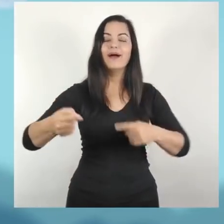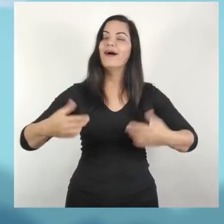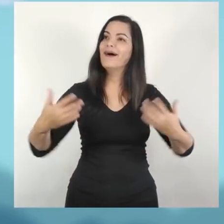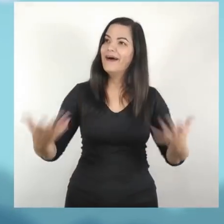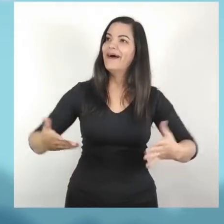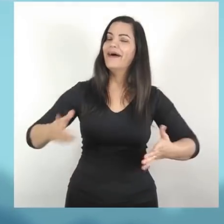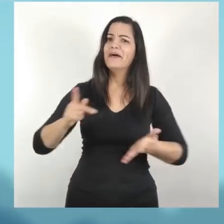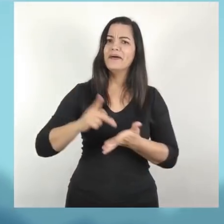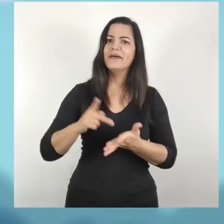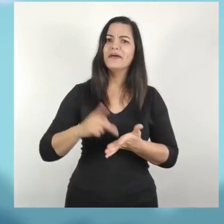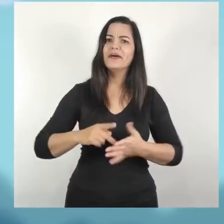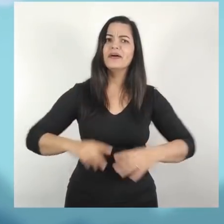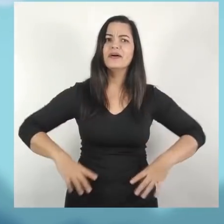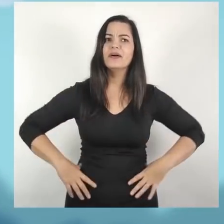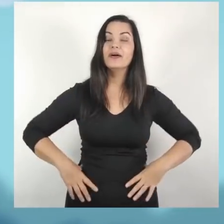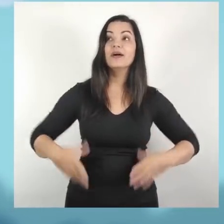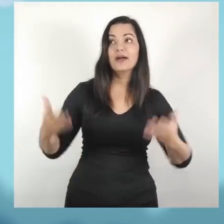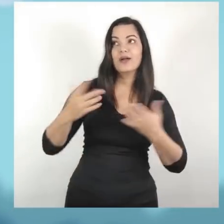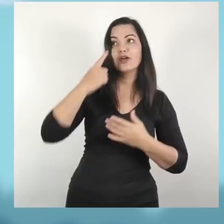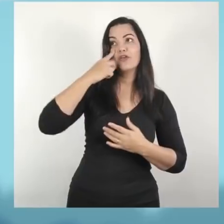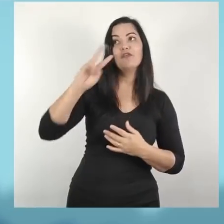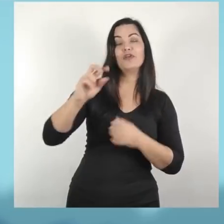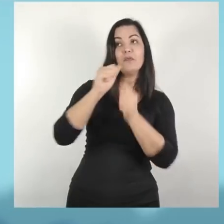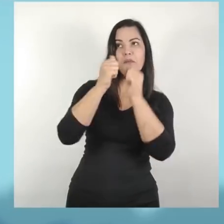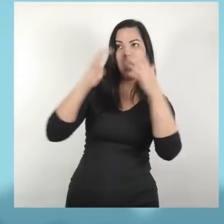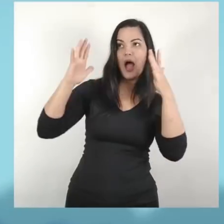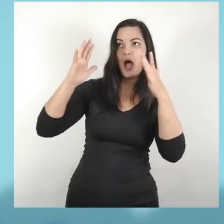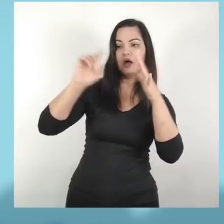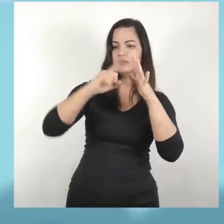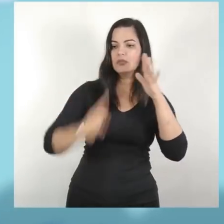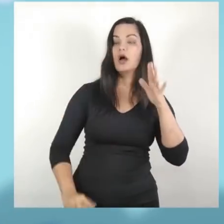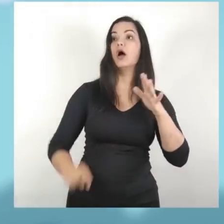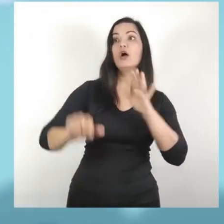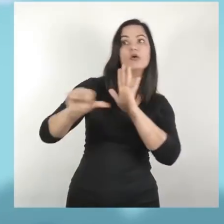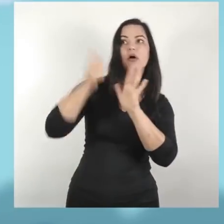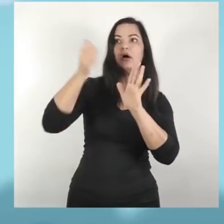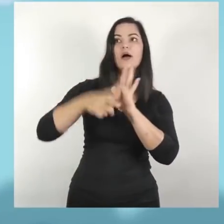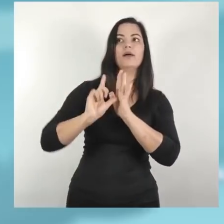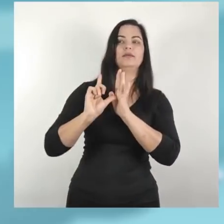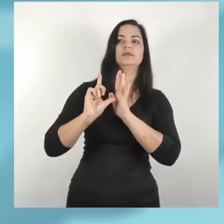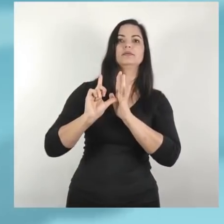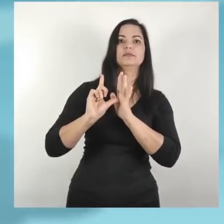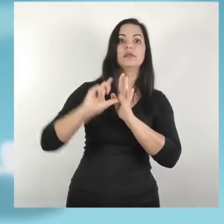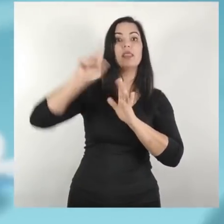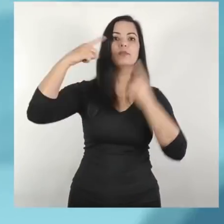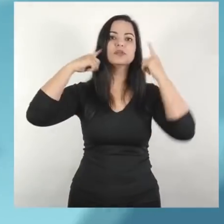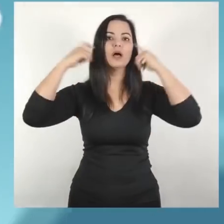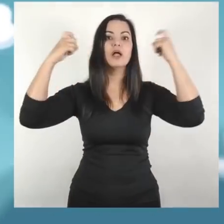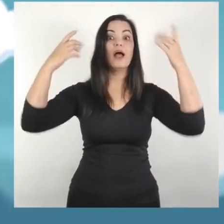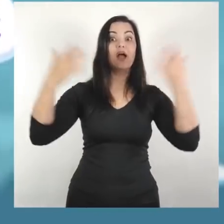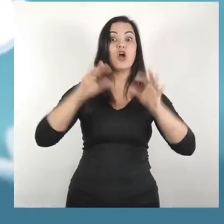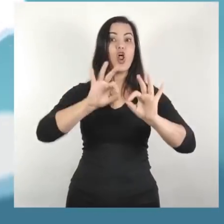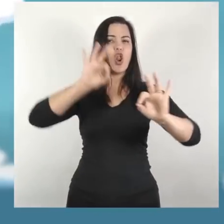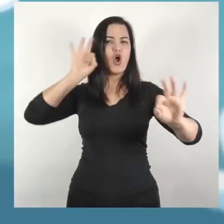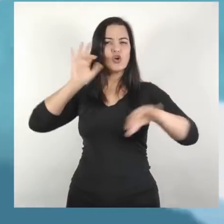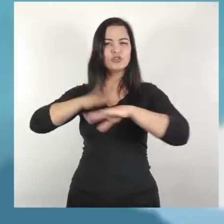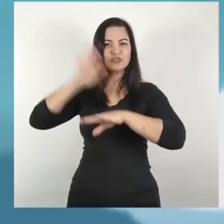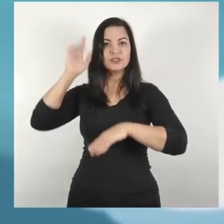Uau! Uou! Dessa vez eu ouvi o raio primeiro e só depois eu escutei o trovão. E